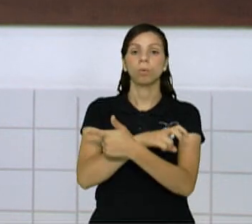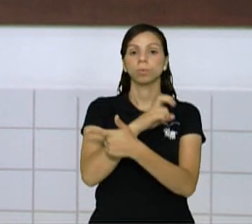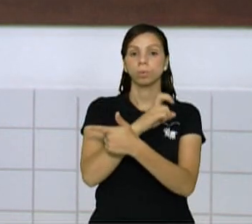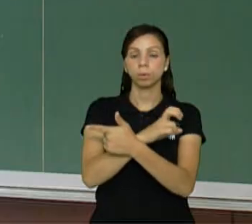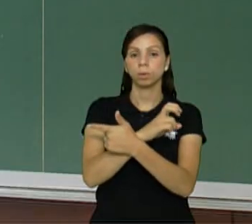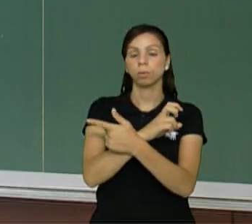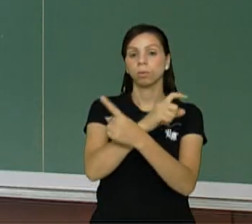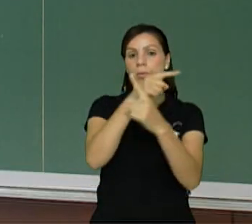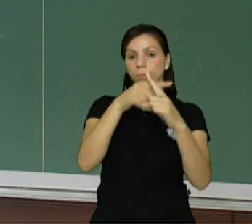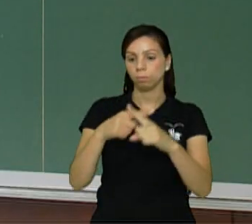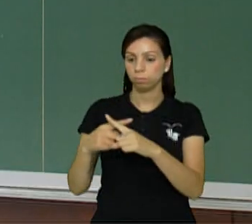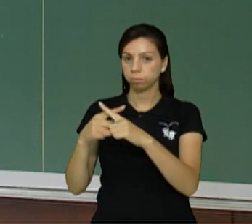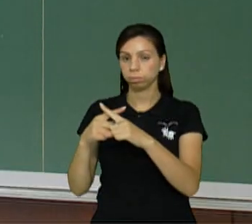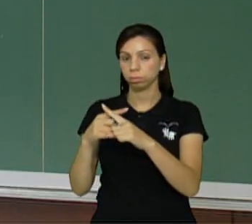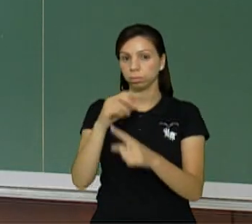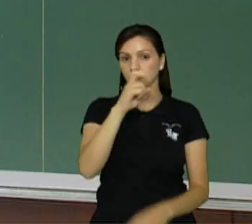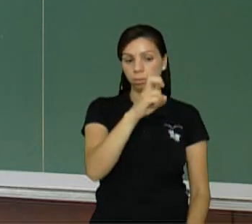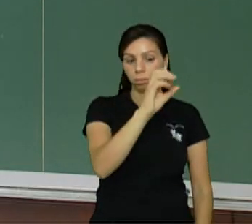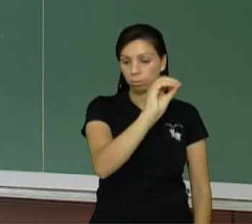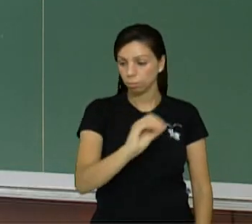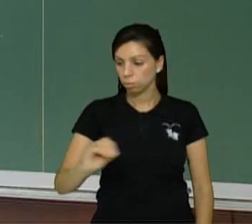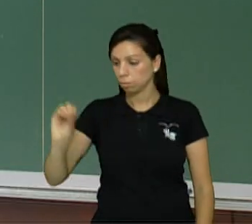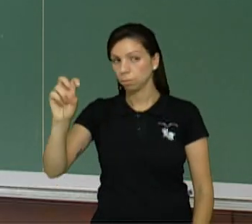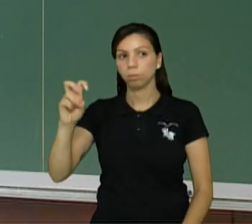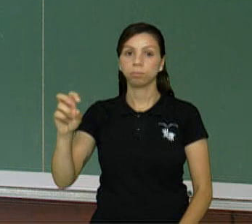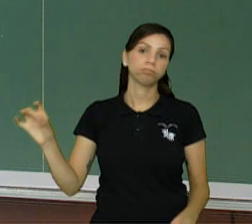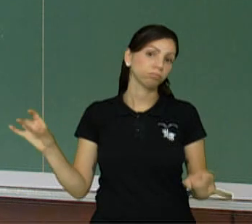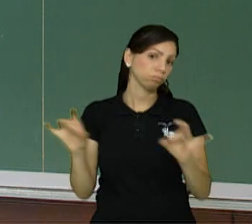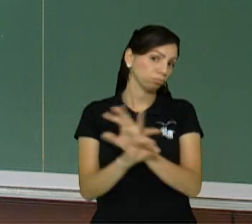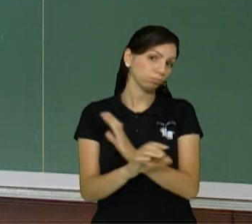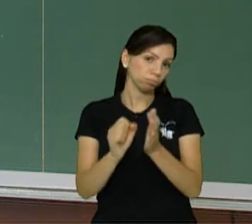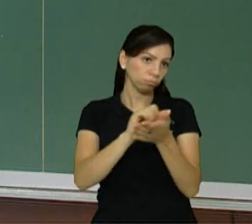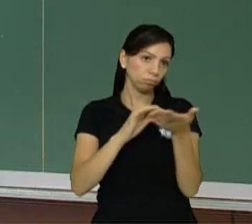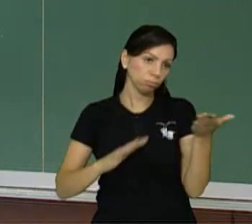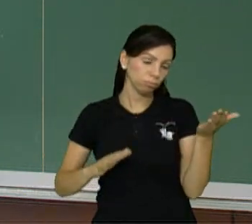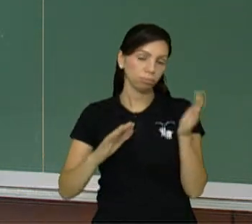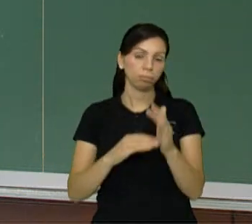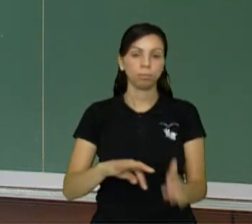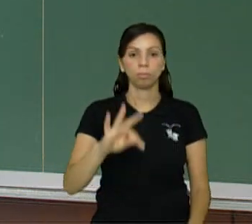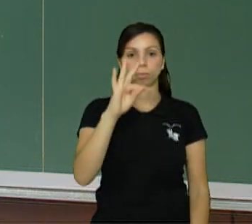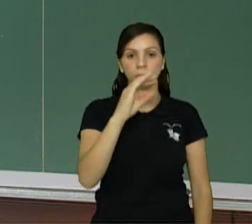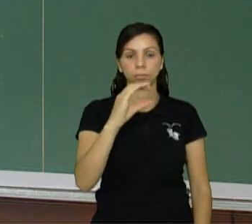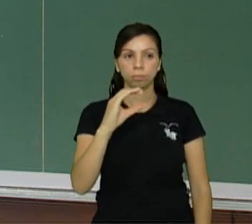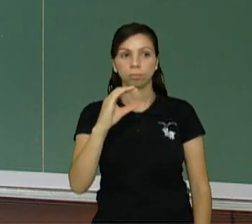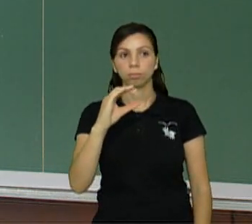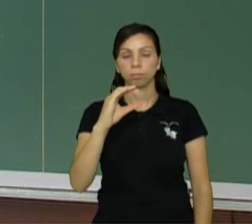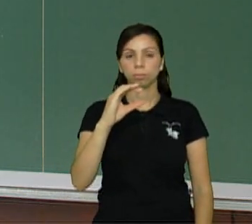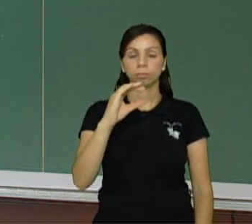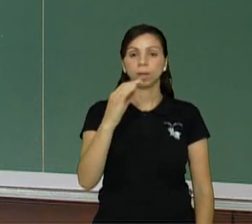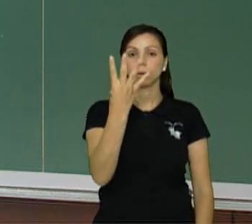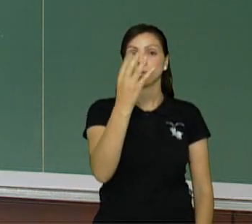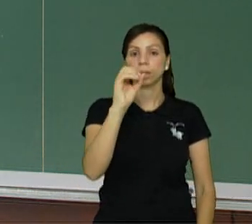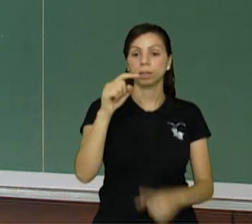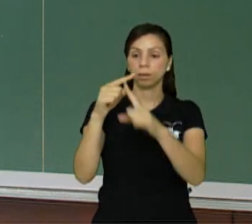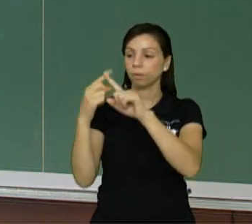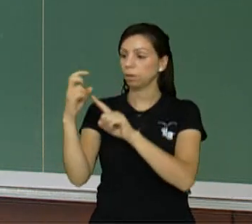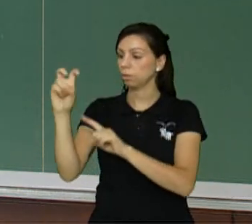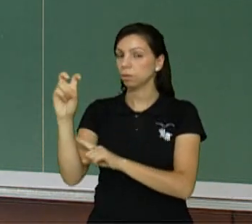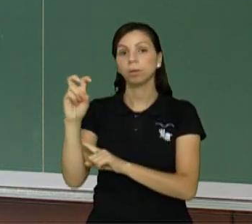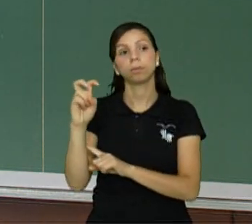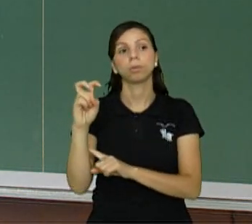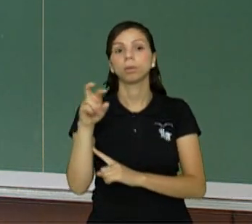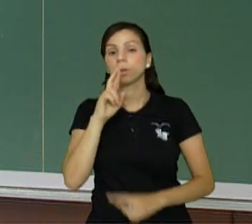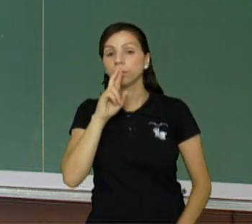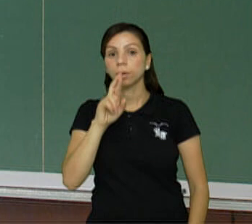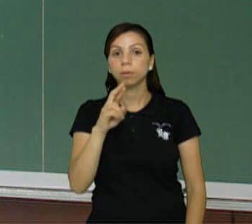eu passo multiplicando. E acabou o exercício. Temperatura em Celsius, 40 vezes 5 vai dar